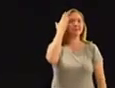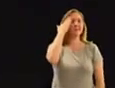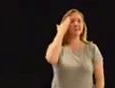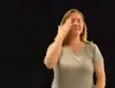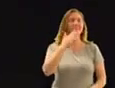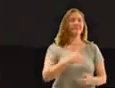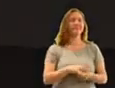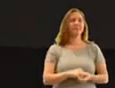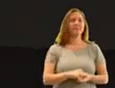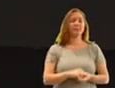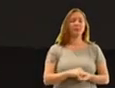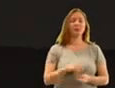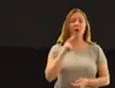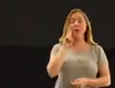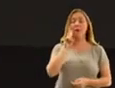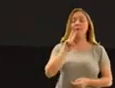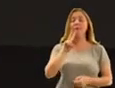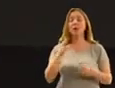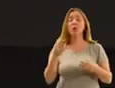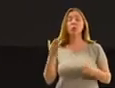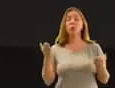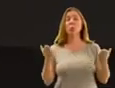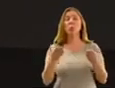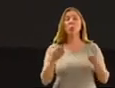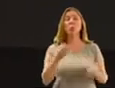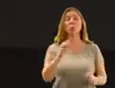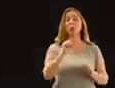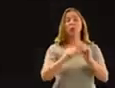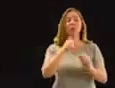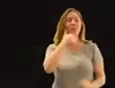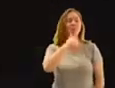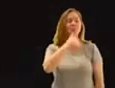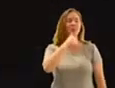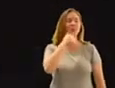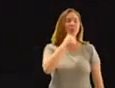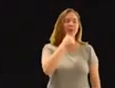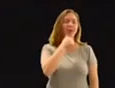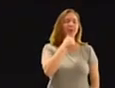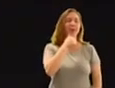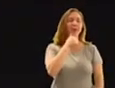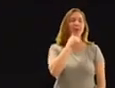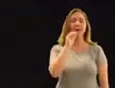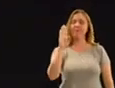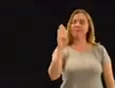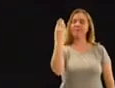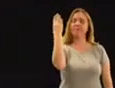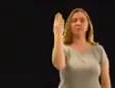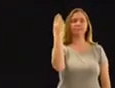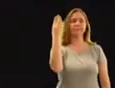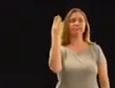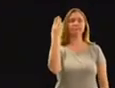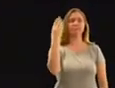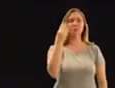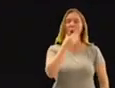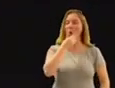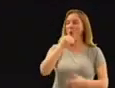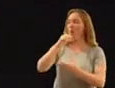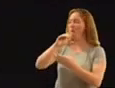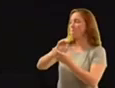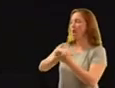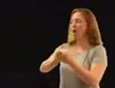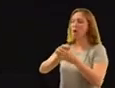O que eu mais vejo hoje é mulher sonsa, que o marido está roubando, roubando, roubando, e ela só